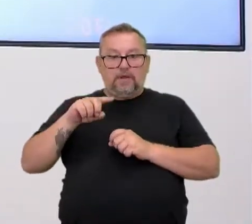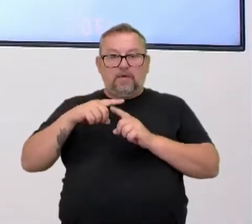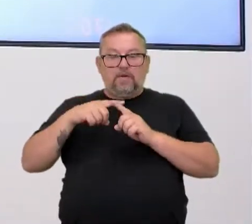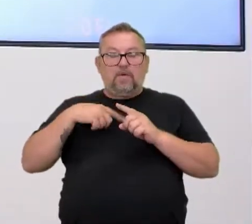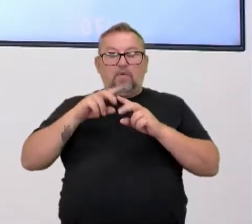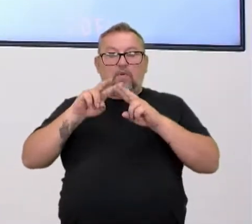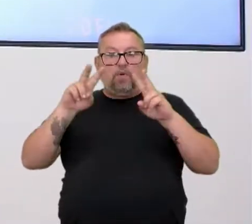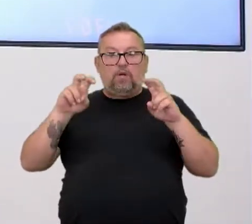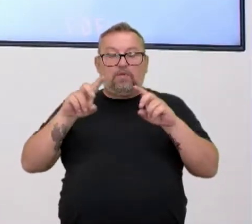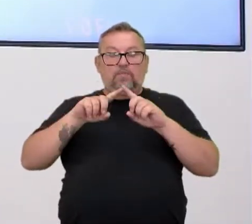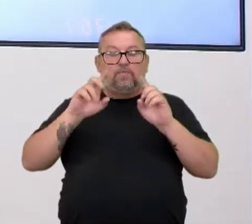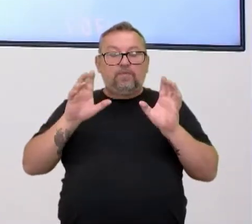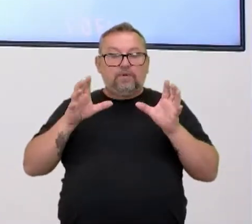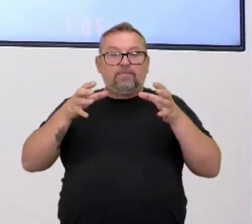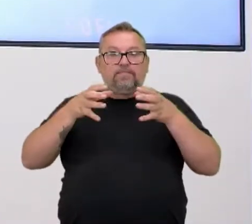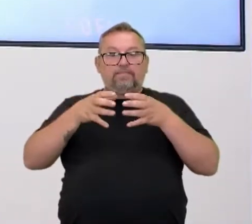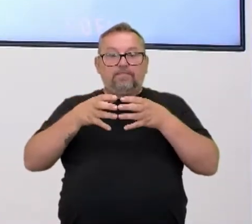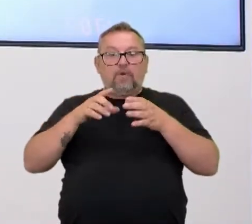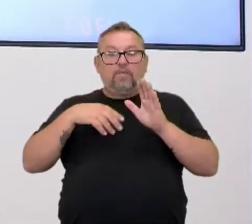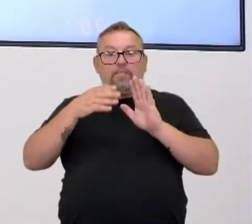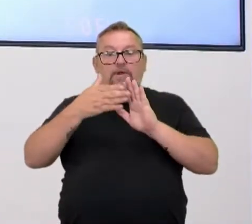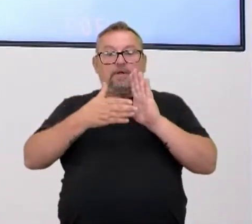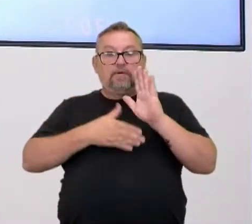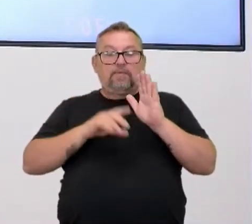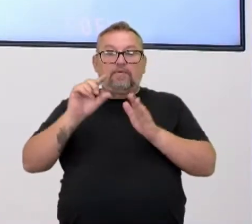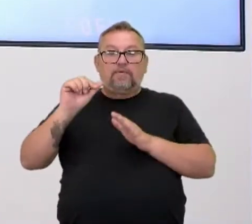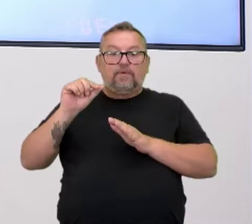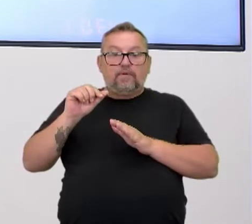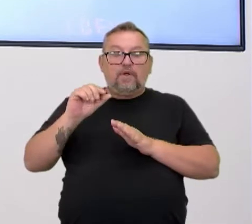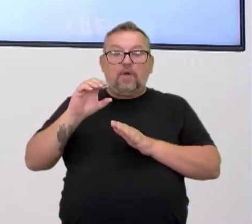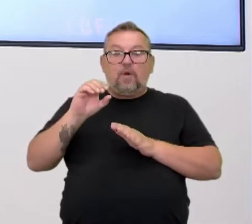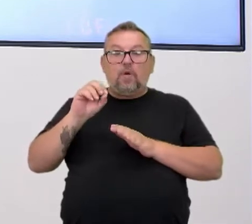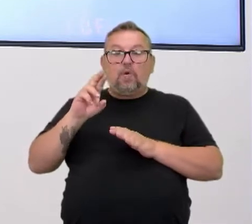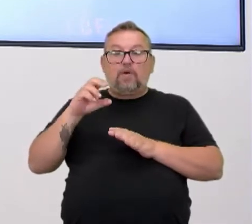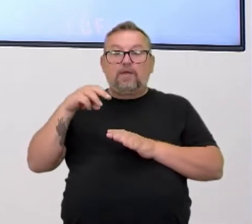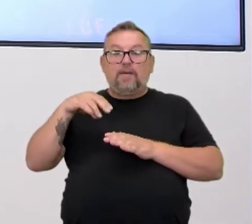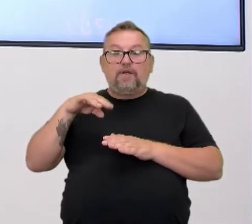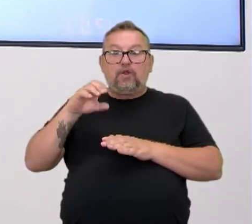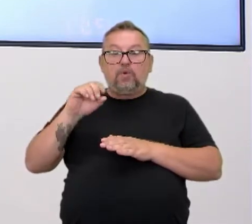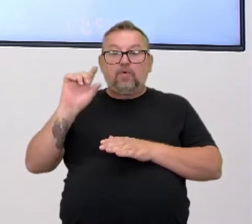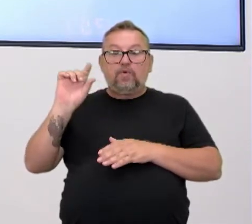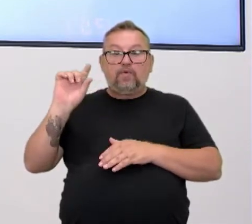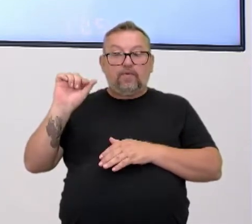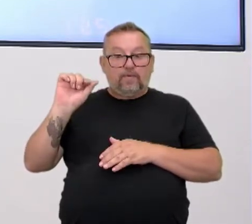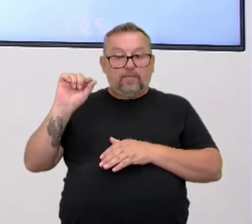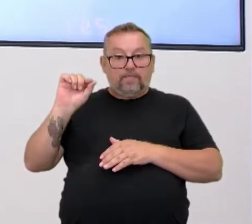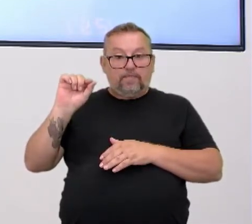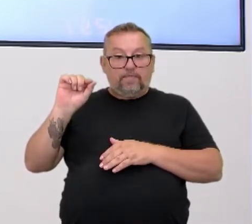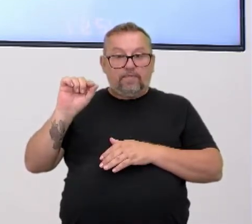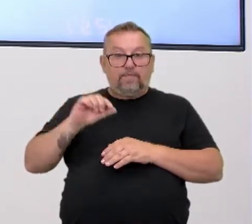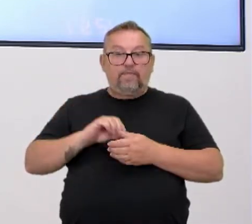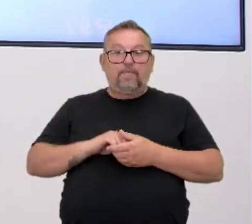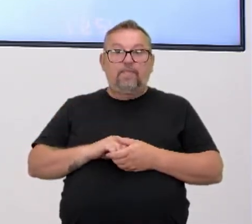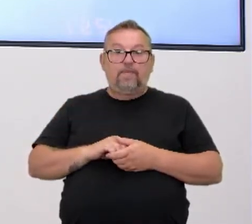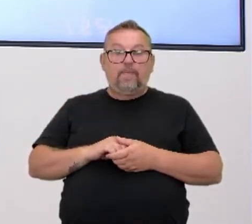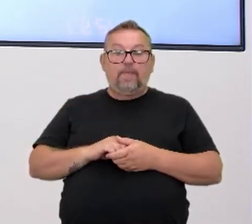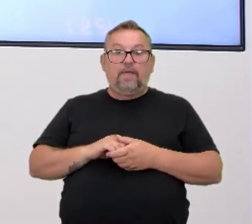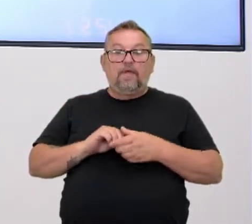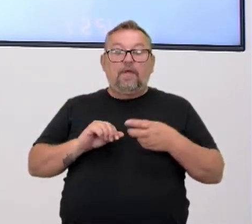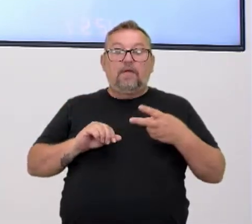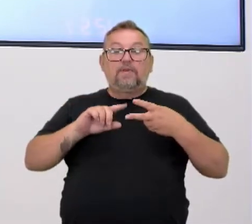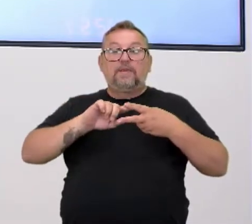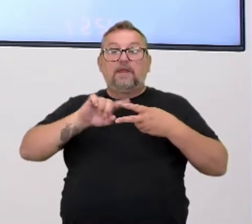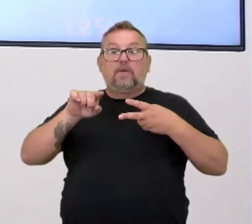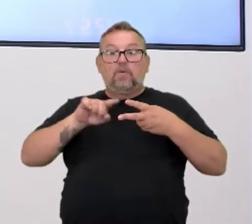assunto é tão abrangente como planejamento financeiro e orçamento financeiro. Já as ramificações secundárias,